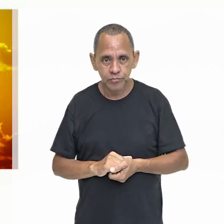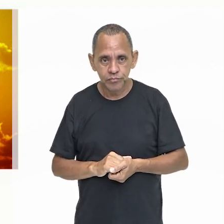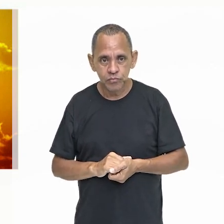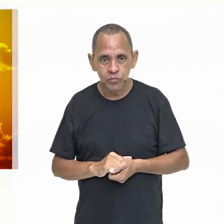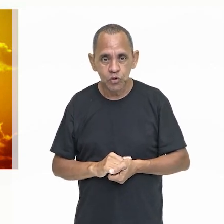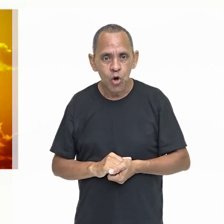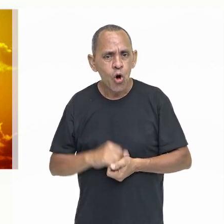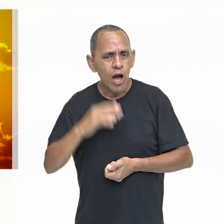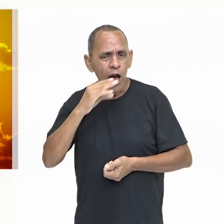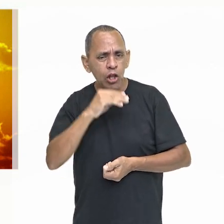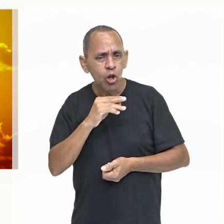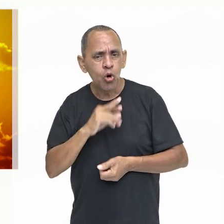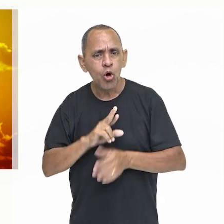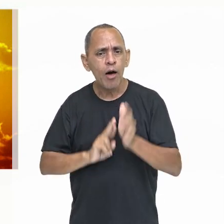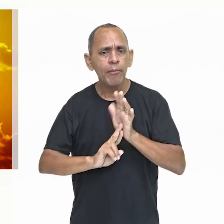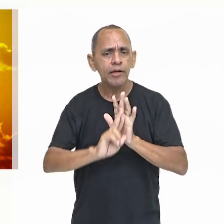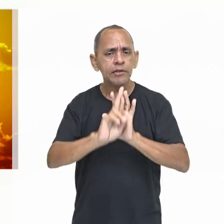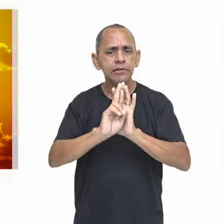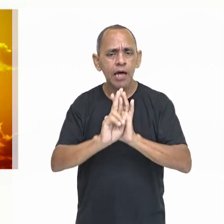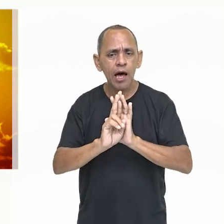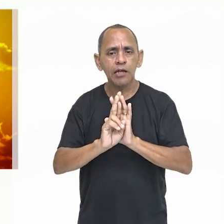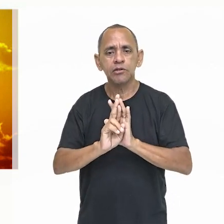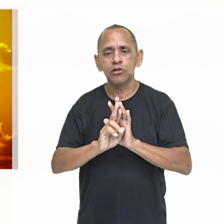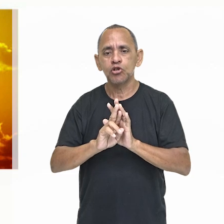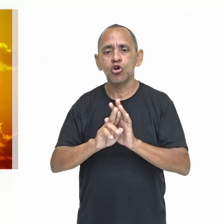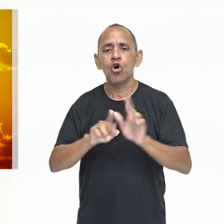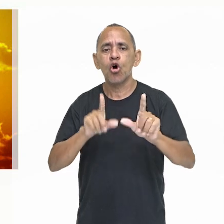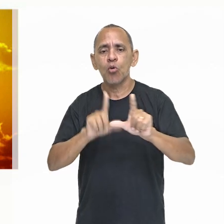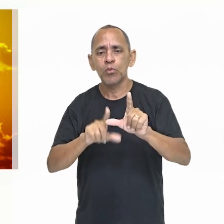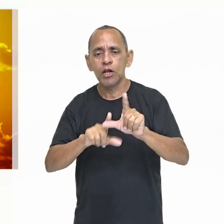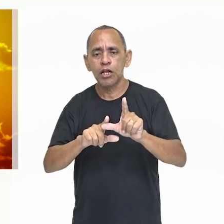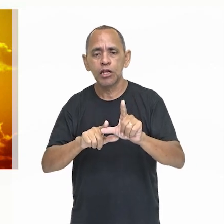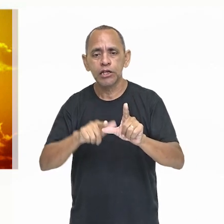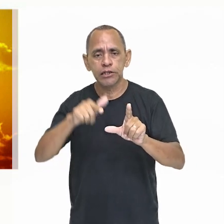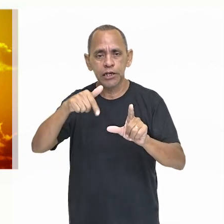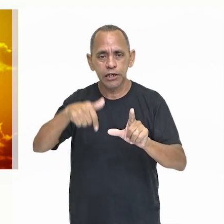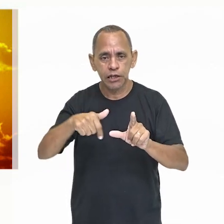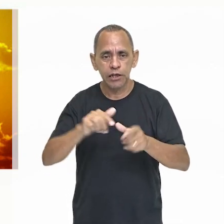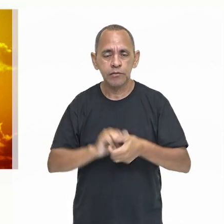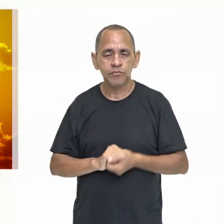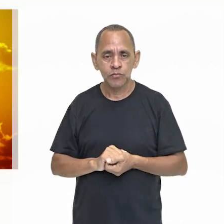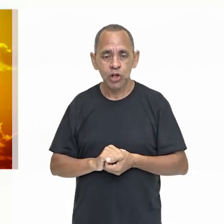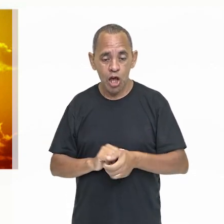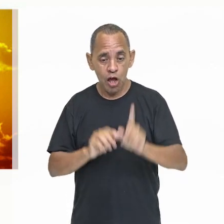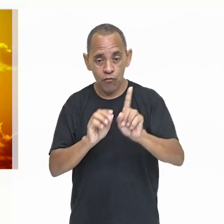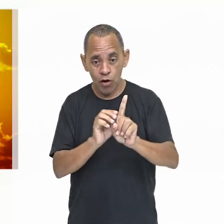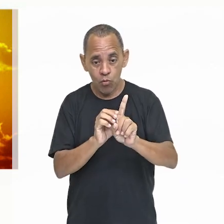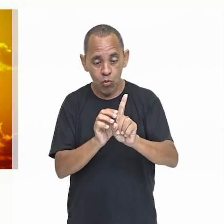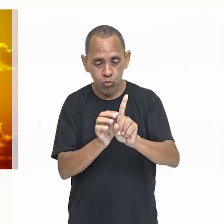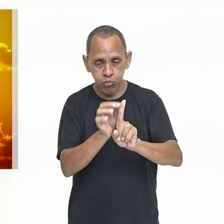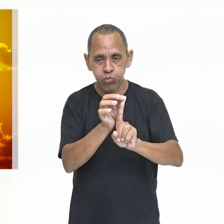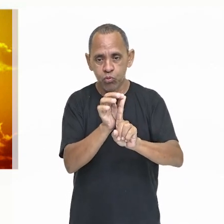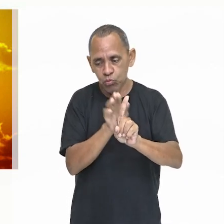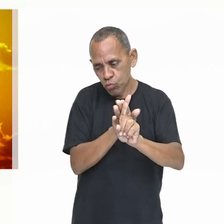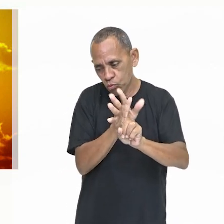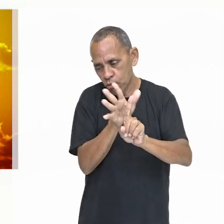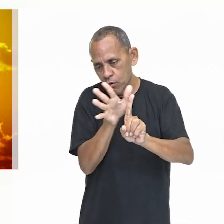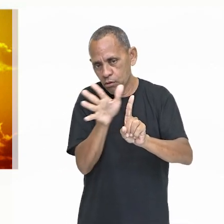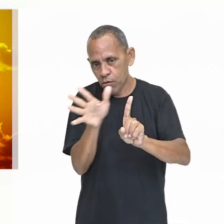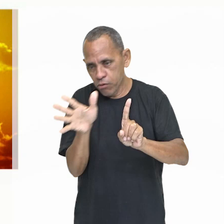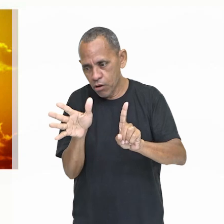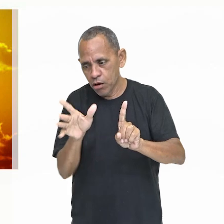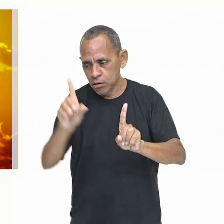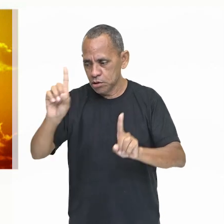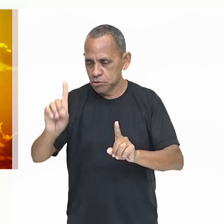digo que o calor é a energia térmica em trânsito, que vai do corpo mais quente para o mais frio, você